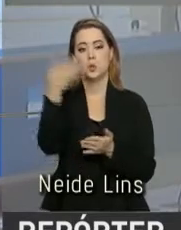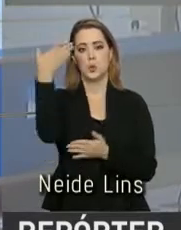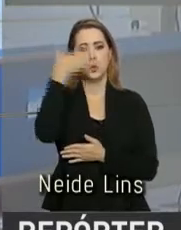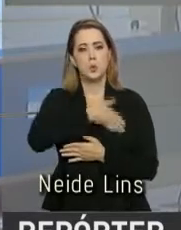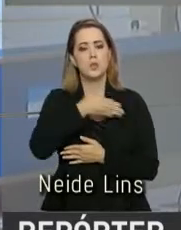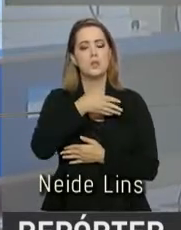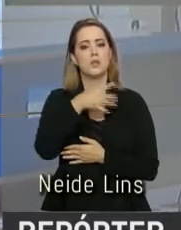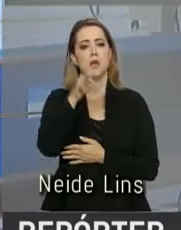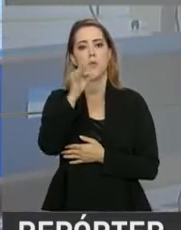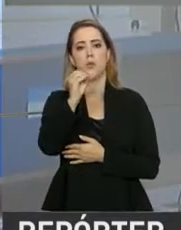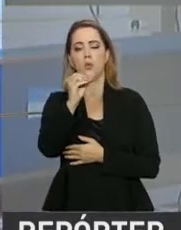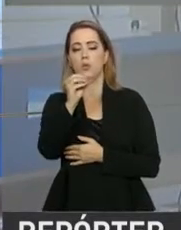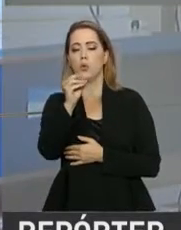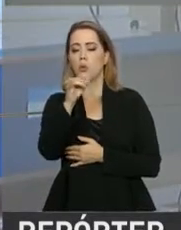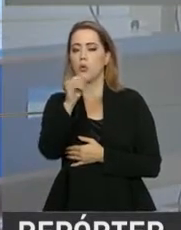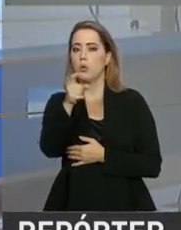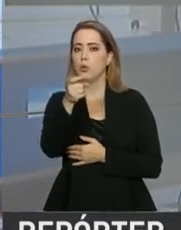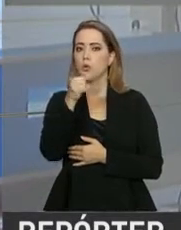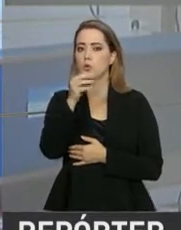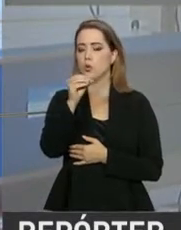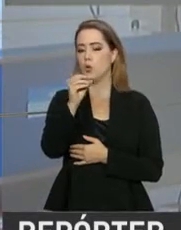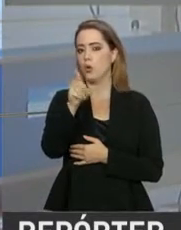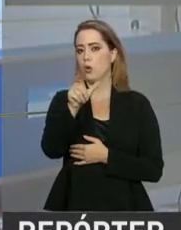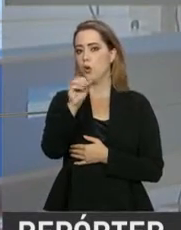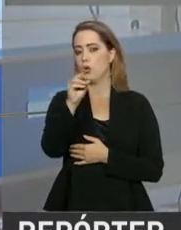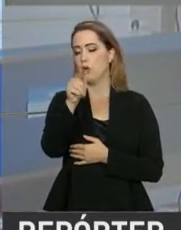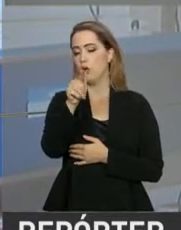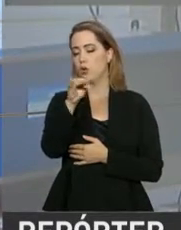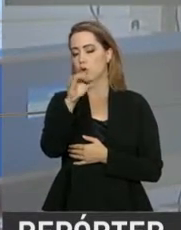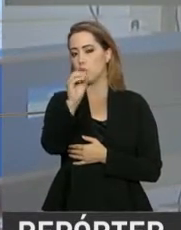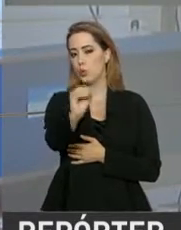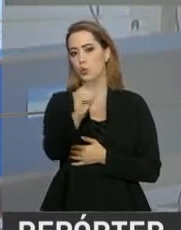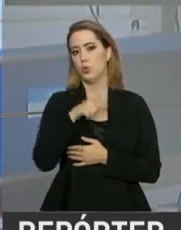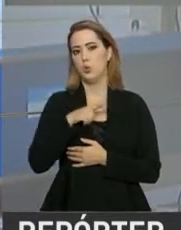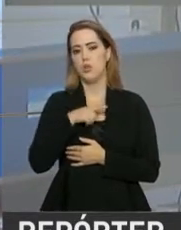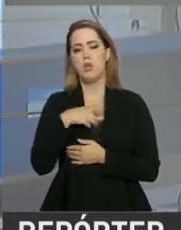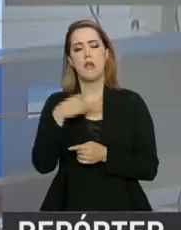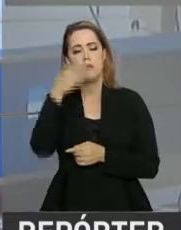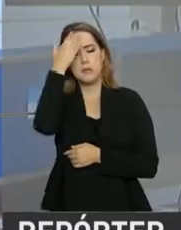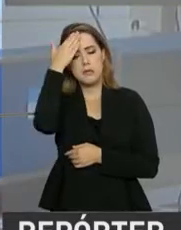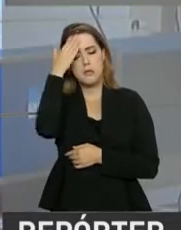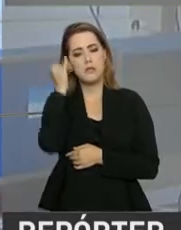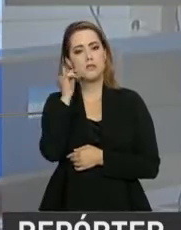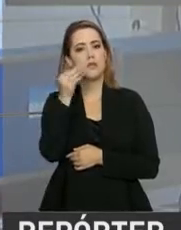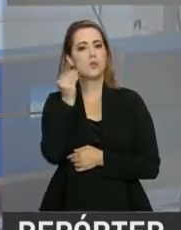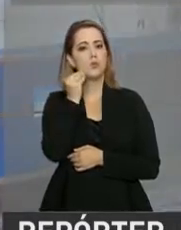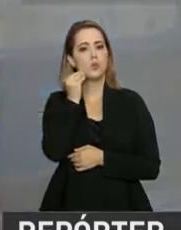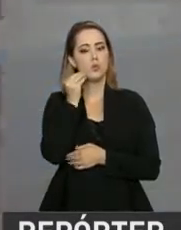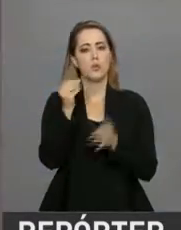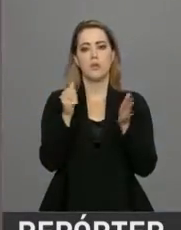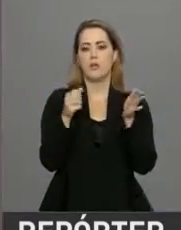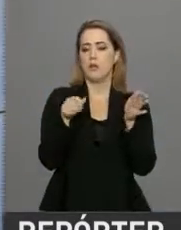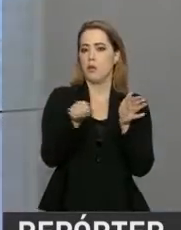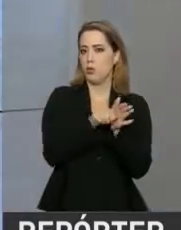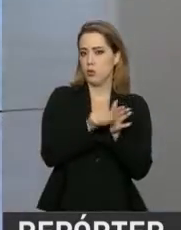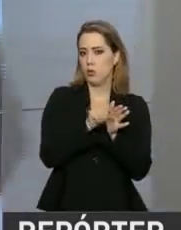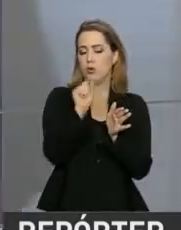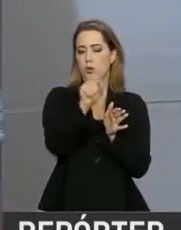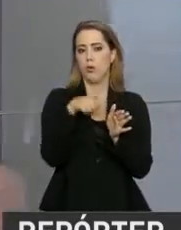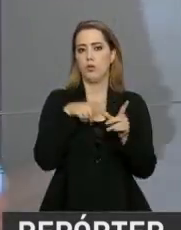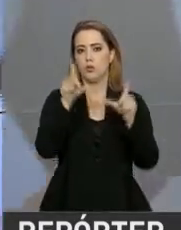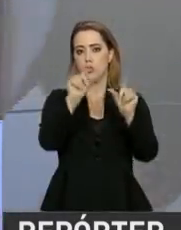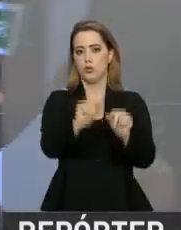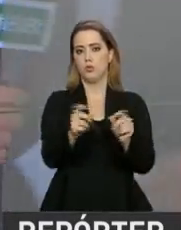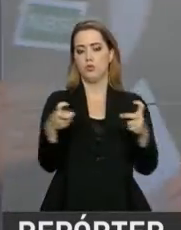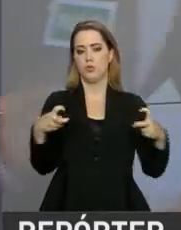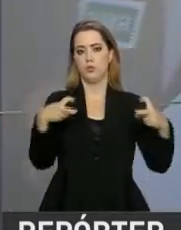para motoristas profissionais conseguiu reduzir o número de acidentes nas estradas federais de todo o país. E o repórter Paulo La Sálvia, ao